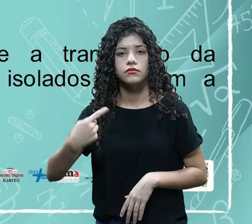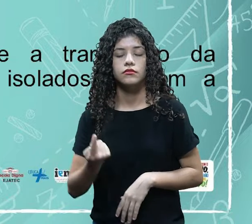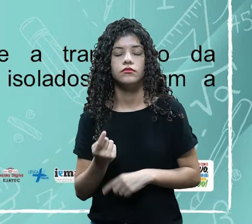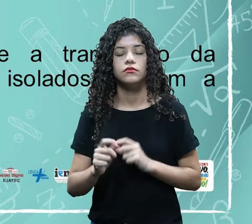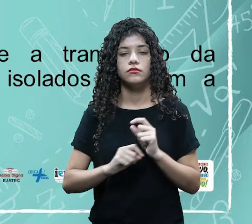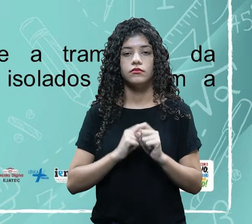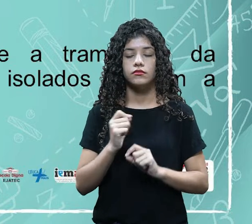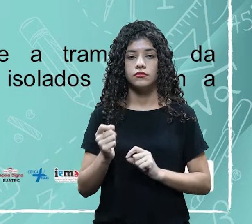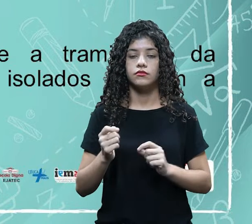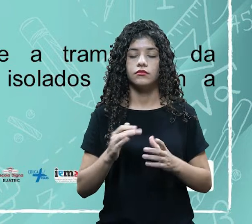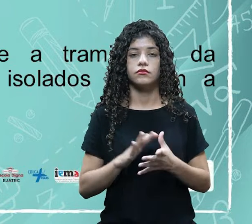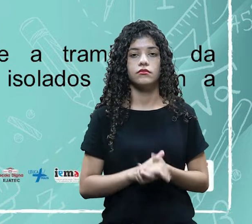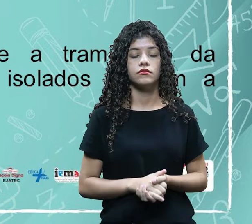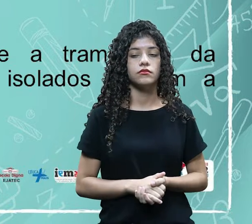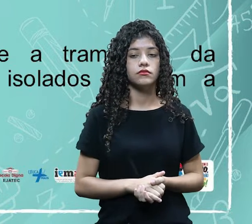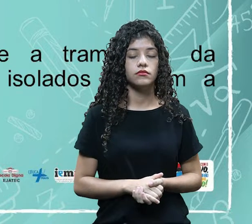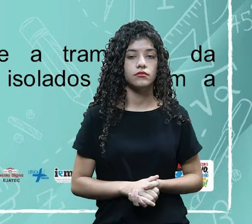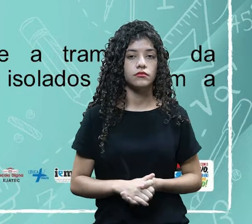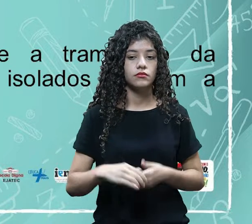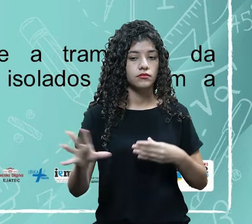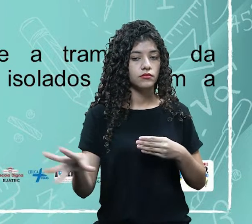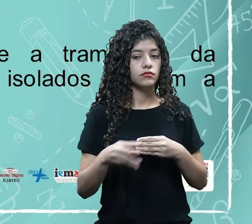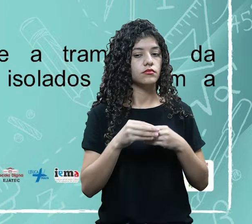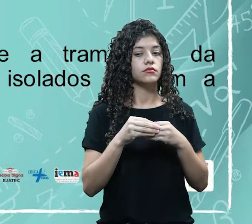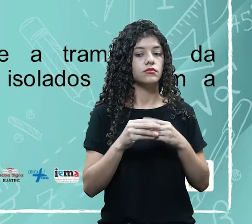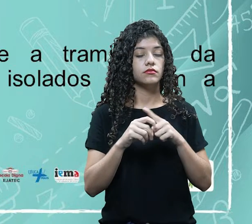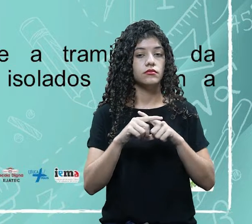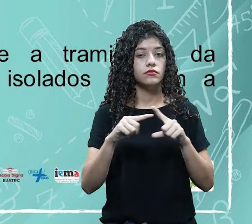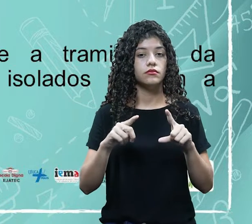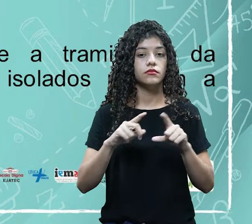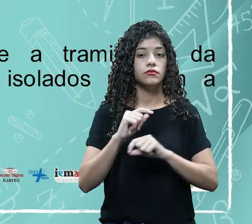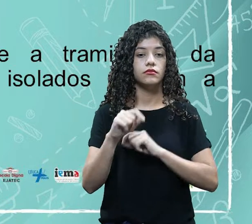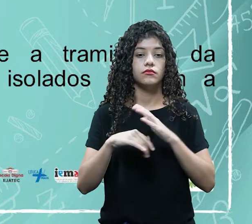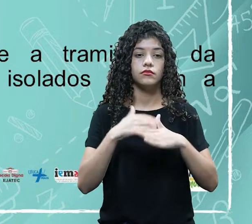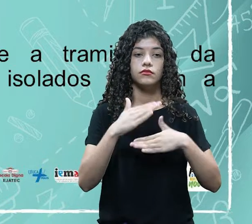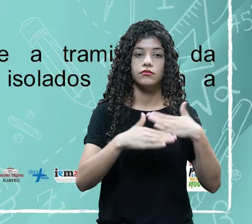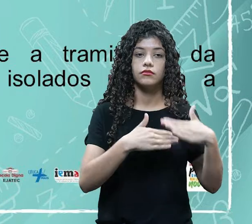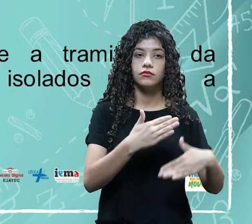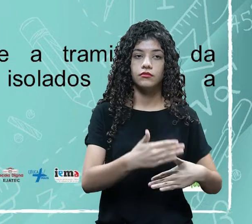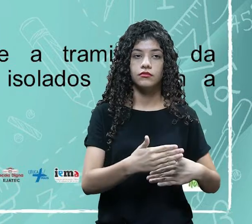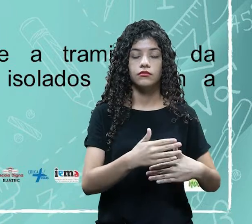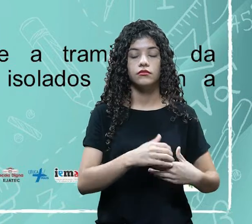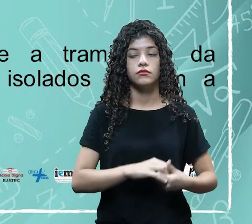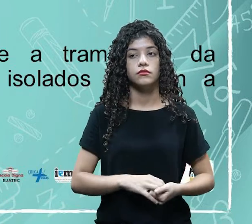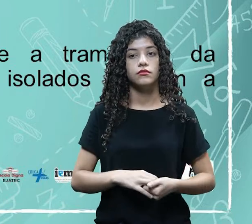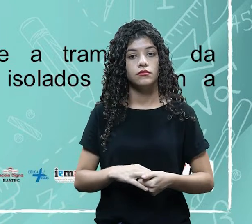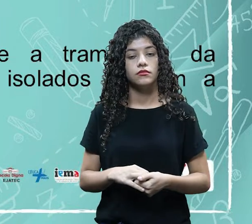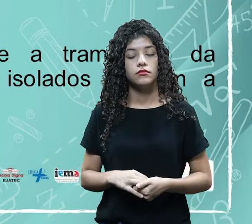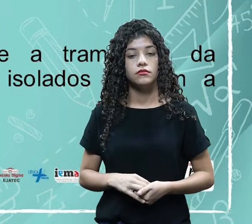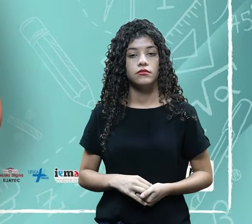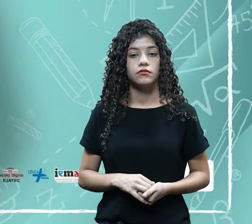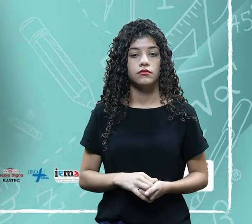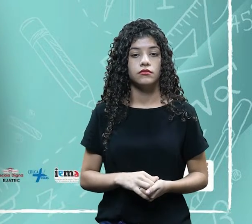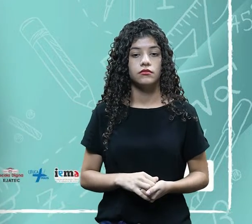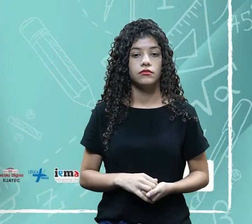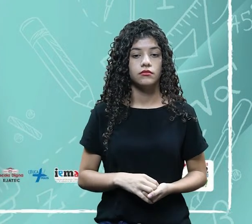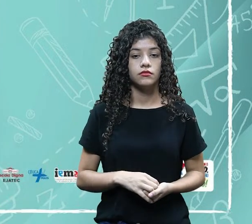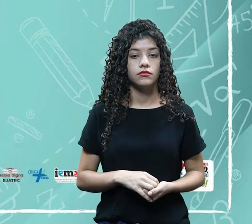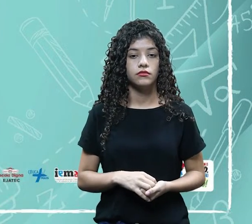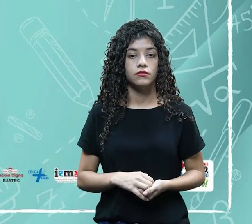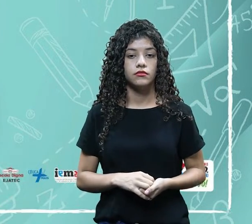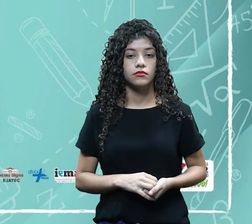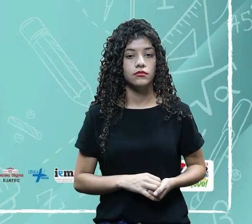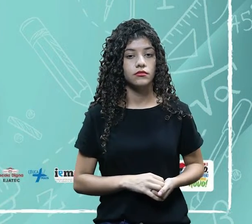forma de incorporação do documento na instituição, mas em um processo, né? Ou seja, em